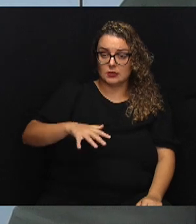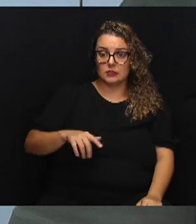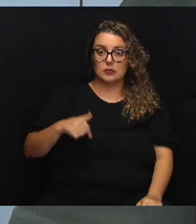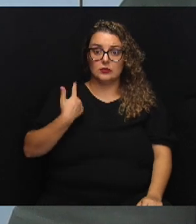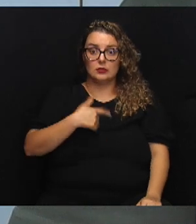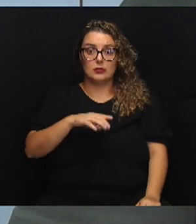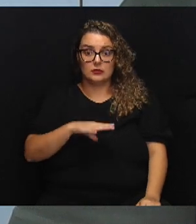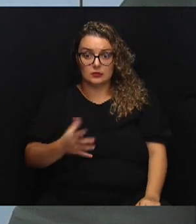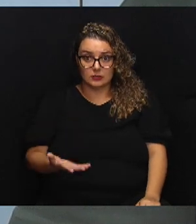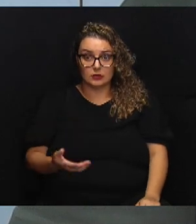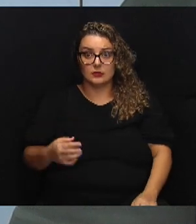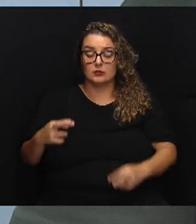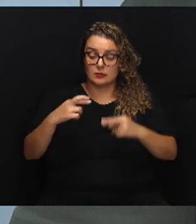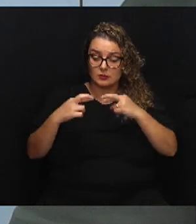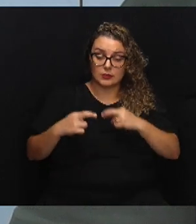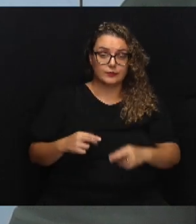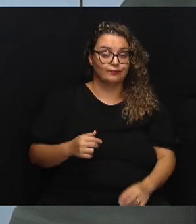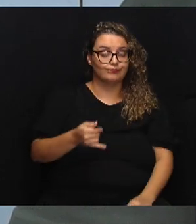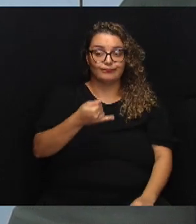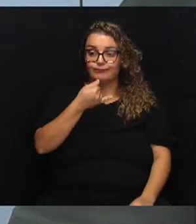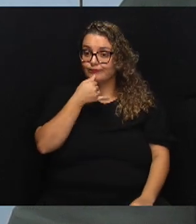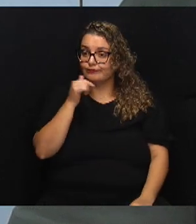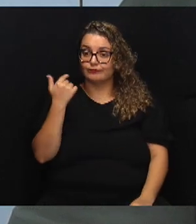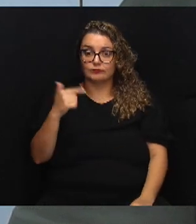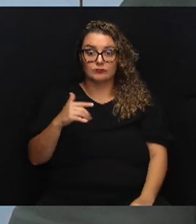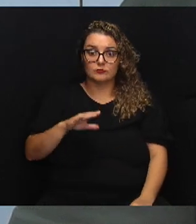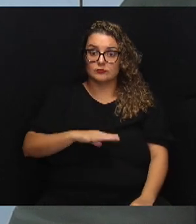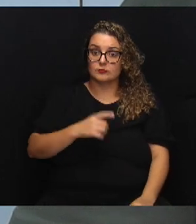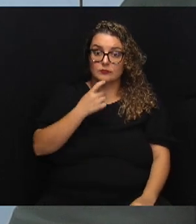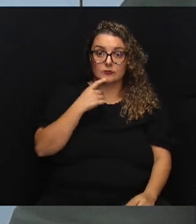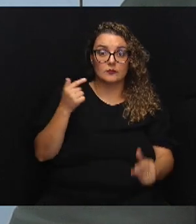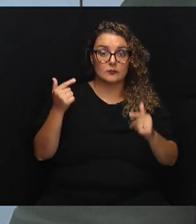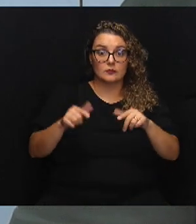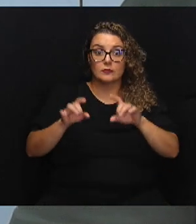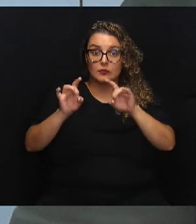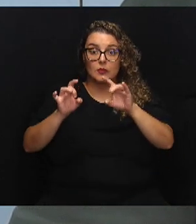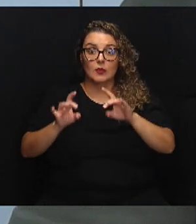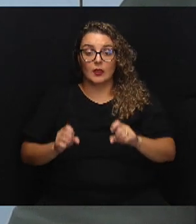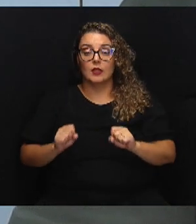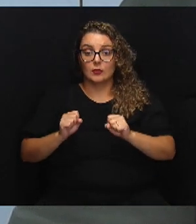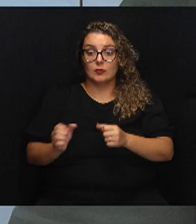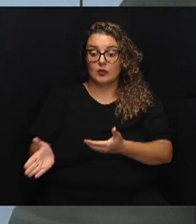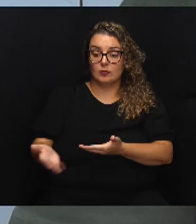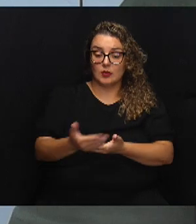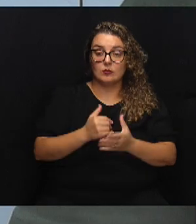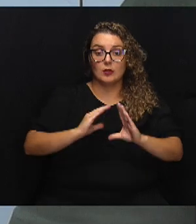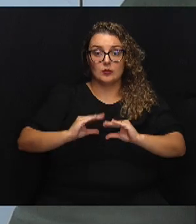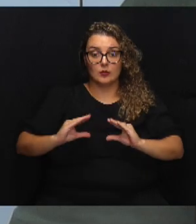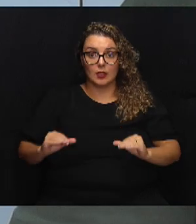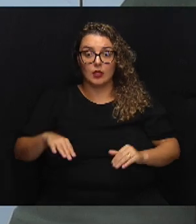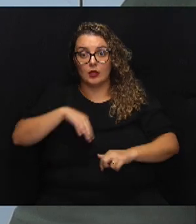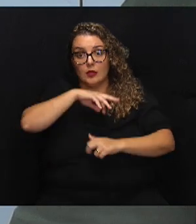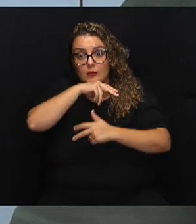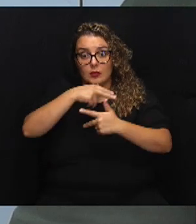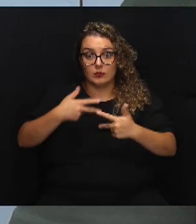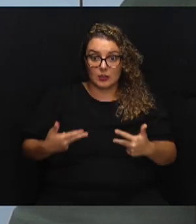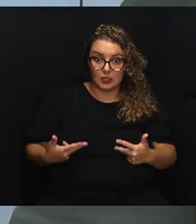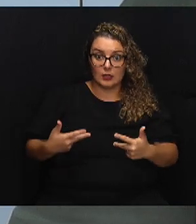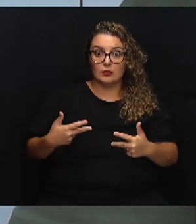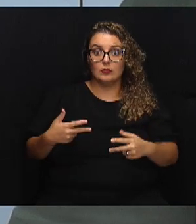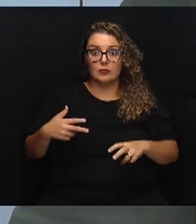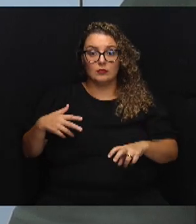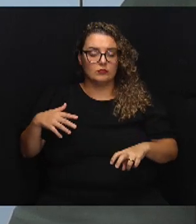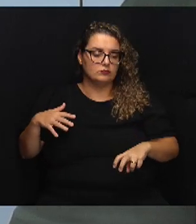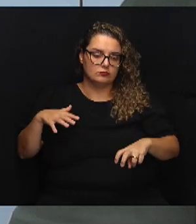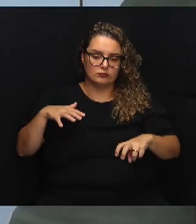isso. Infelizmente também não temos hoje em Campinas um local específico onde pode acolher esses animais aí ou acidentado